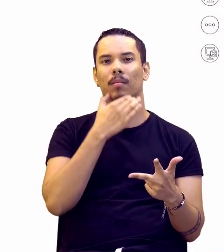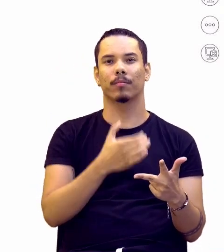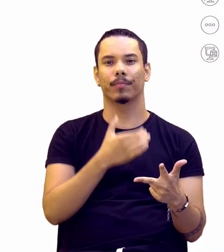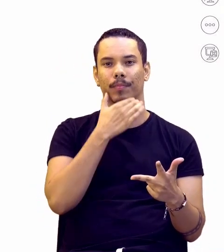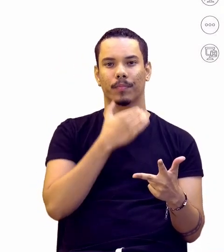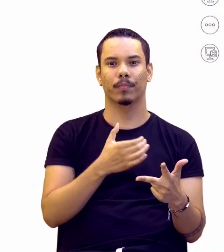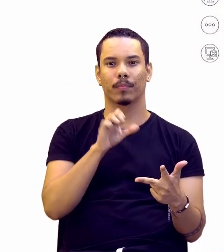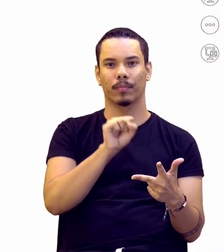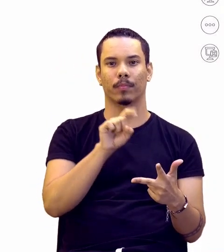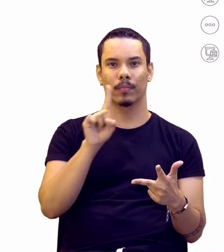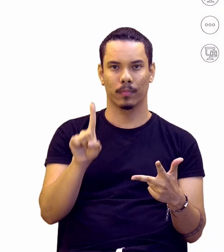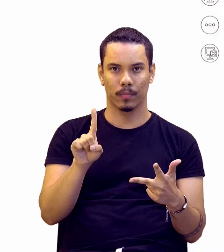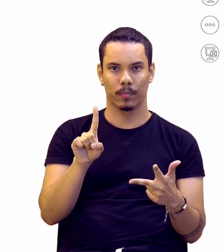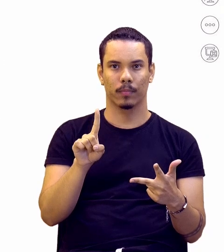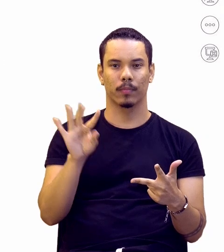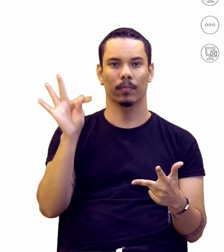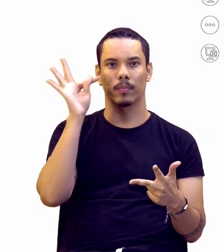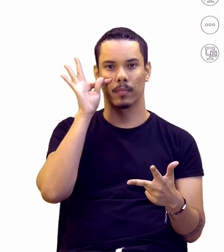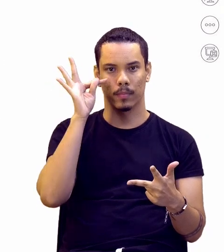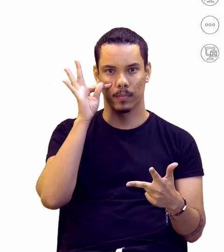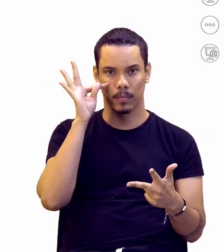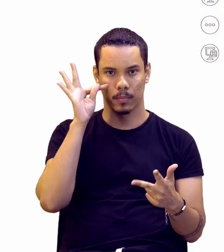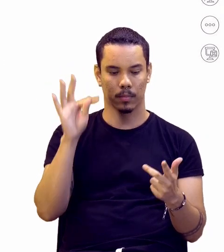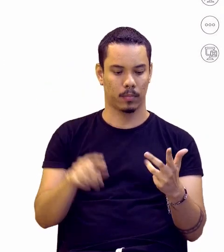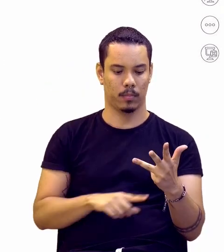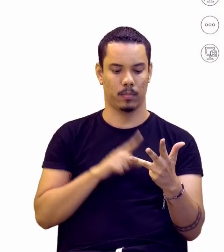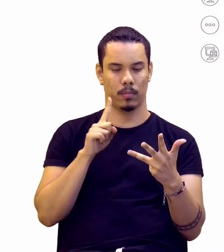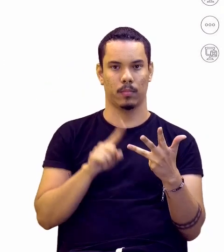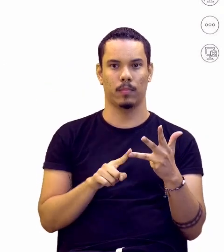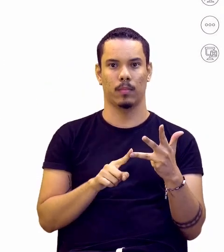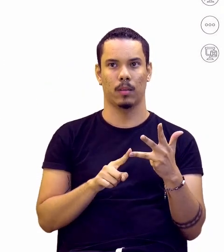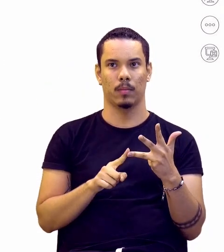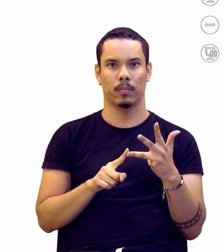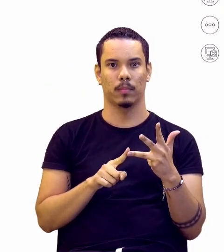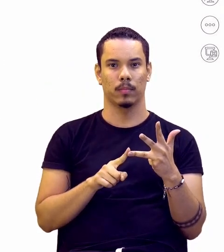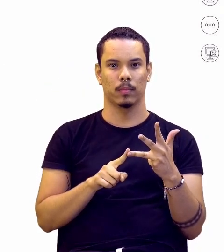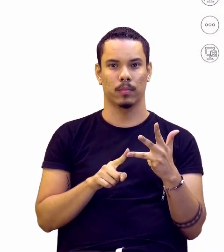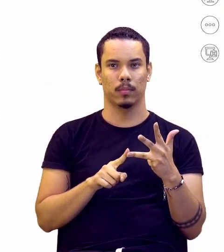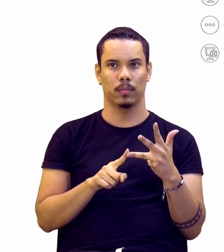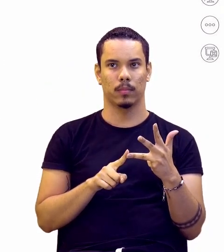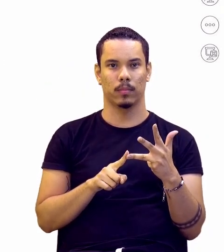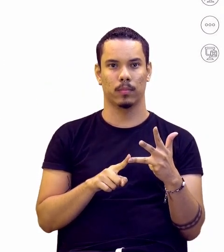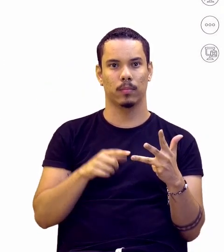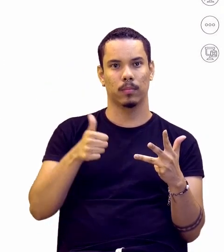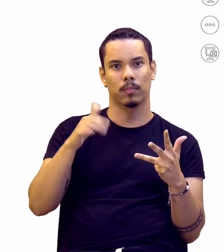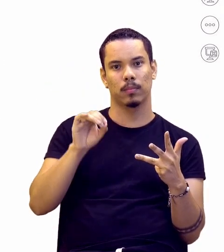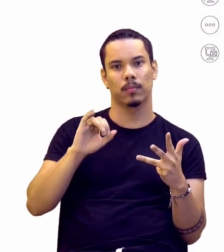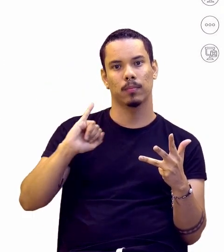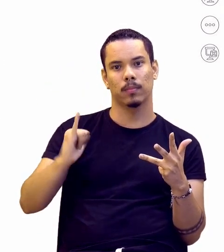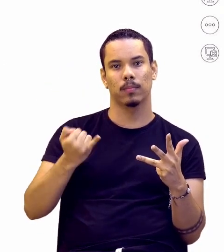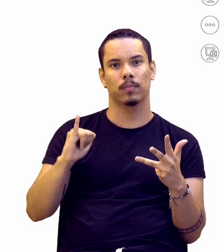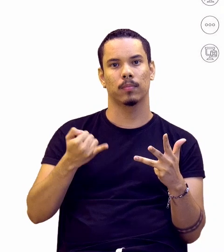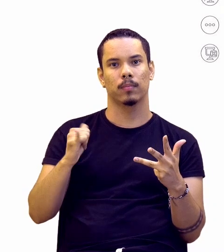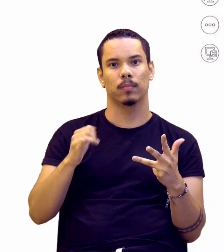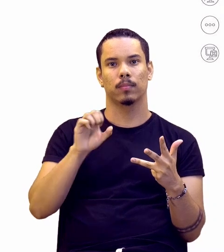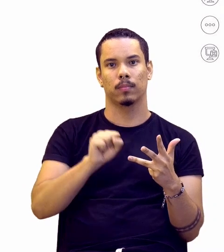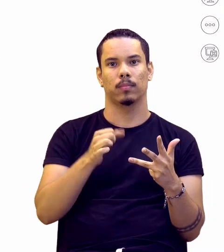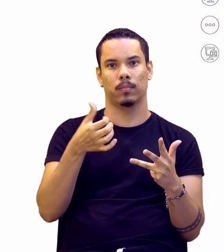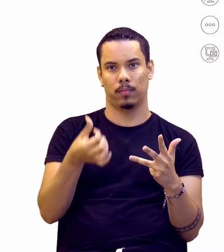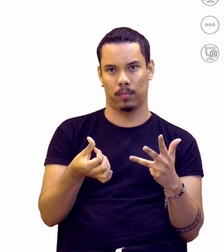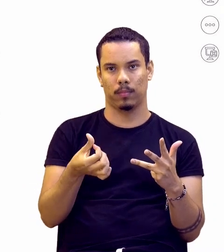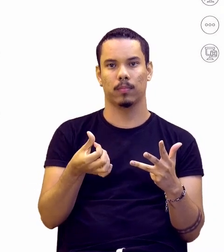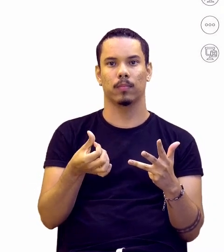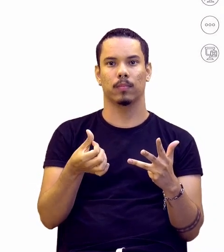de 81, Jorge Teixeira de Oliveira. Alternativa D, 10 de janeiro de